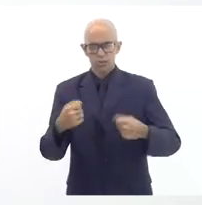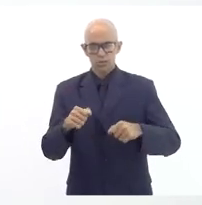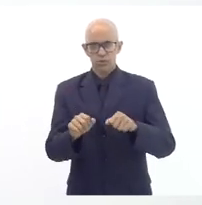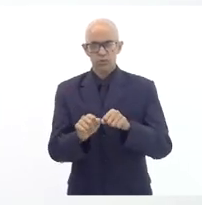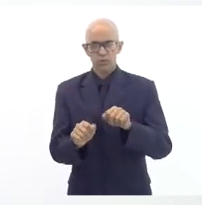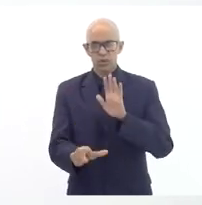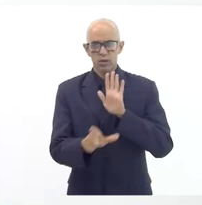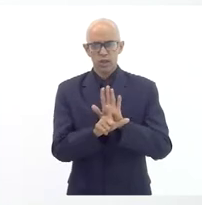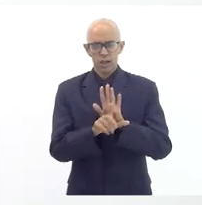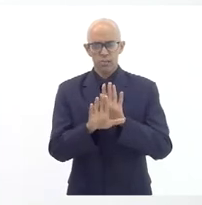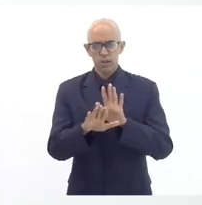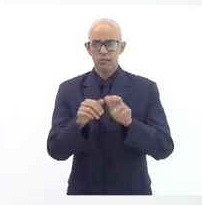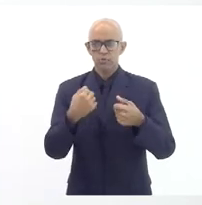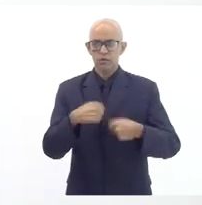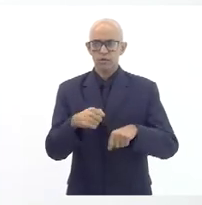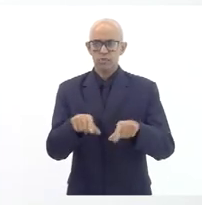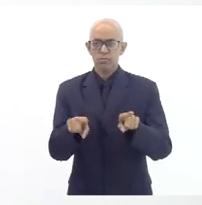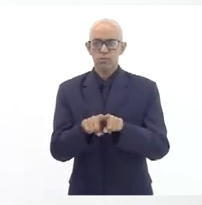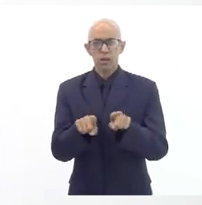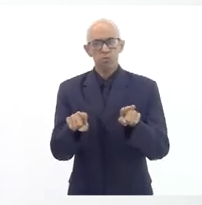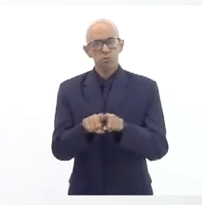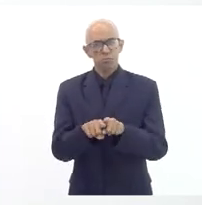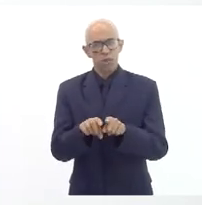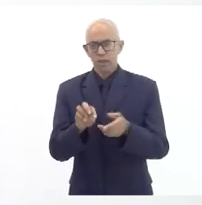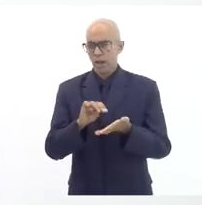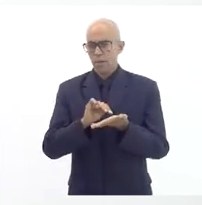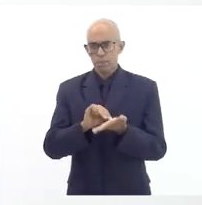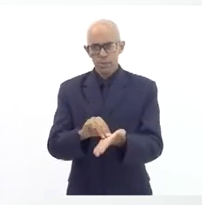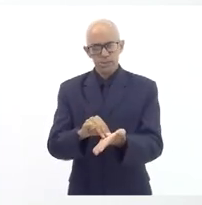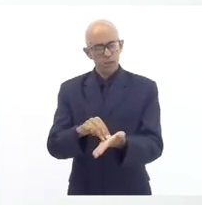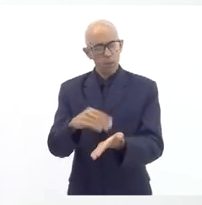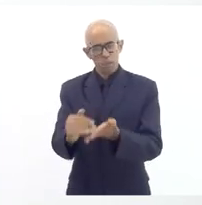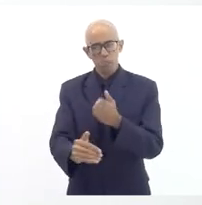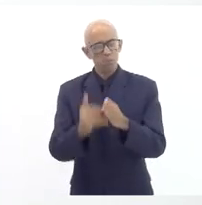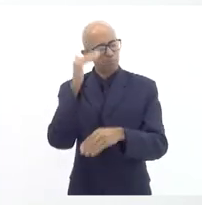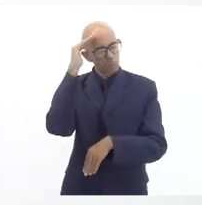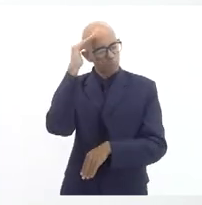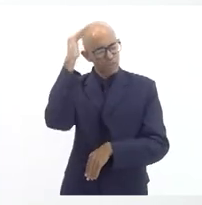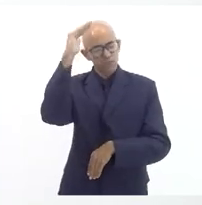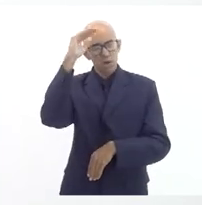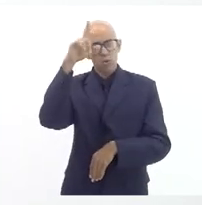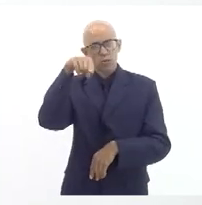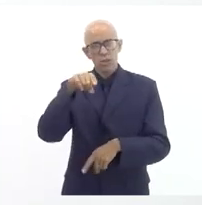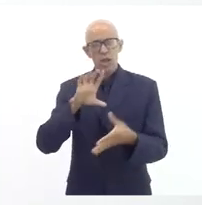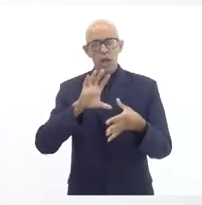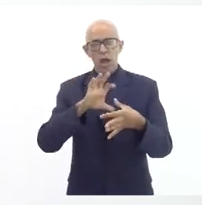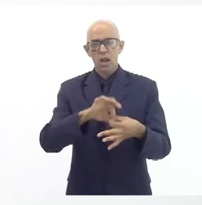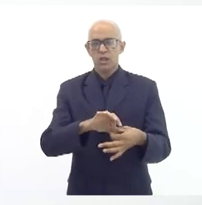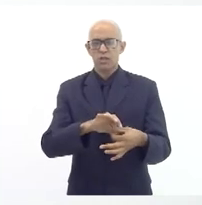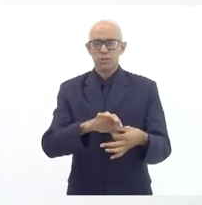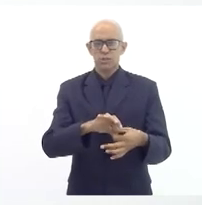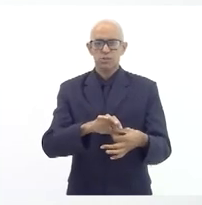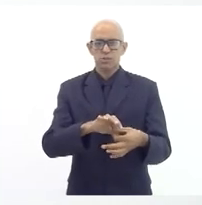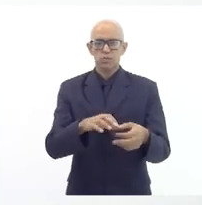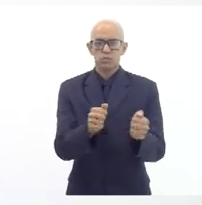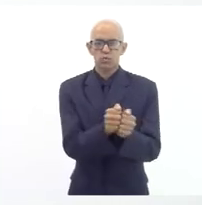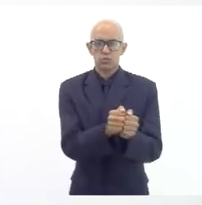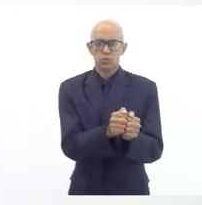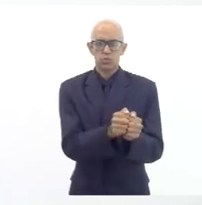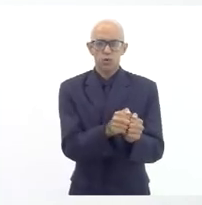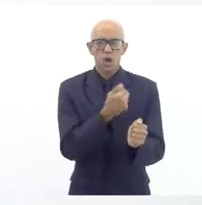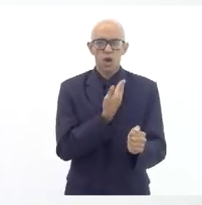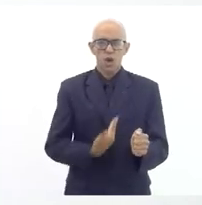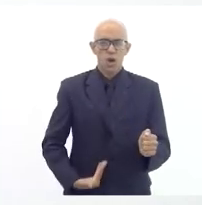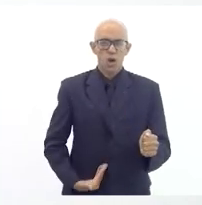fiscalizar, o Parlamento ele tem a missão principal de ser ali um elo junto ao poder público, junto aos